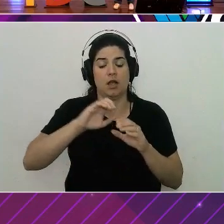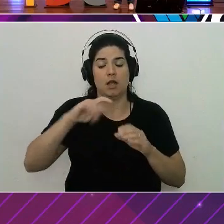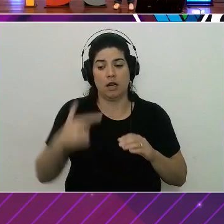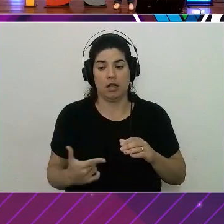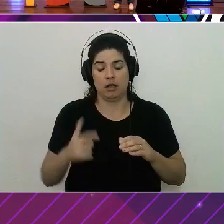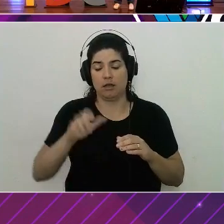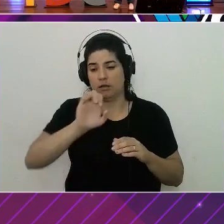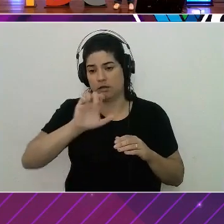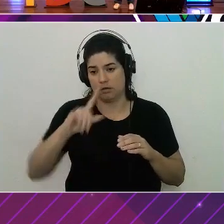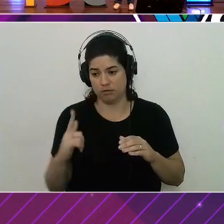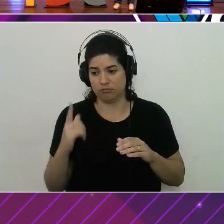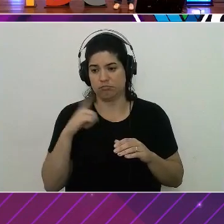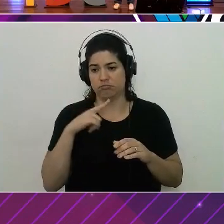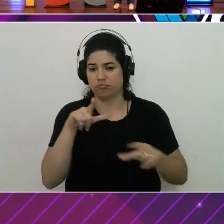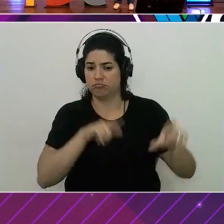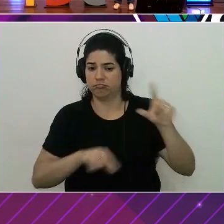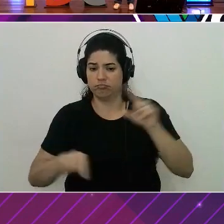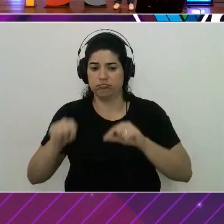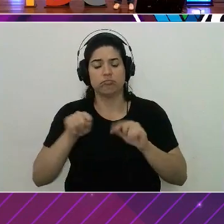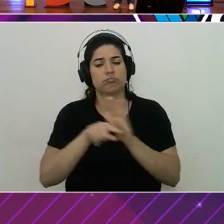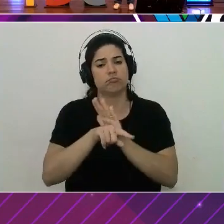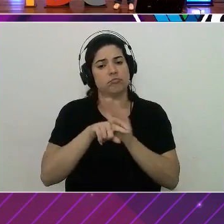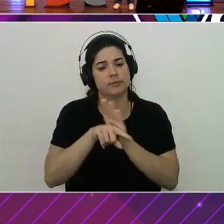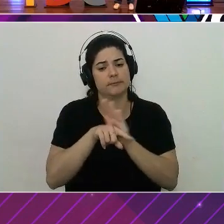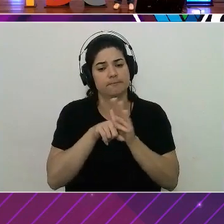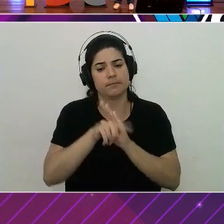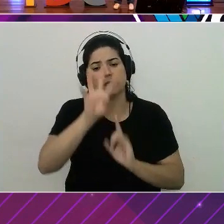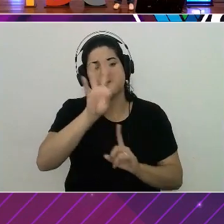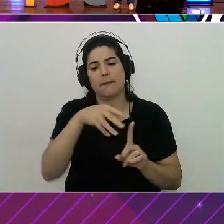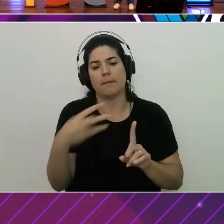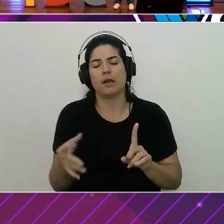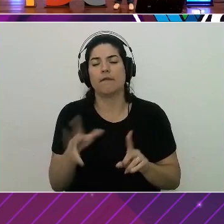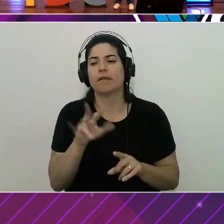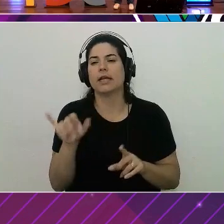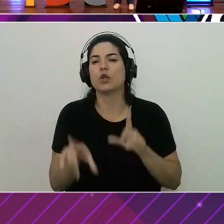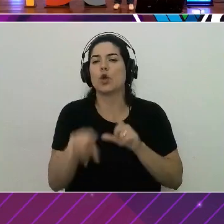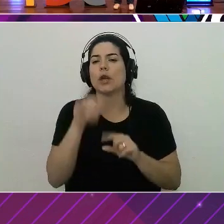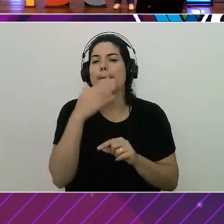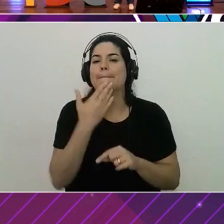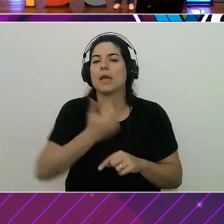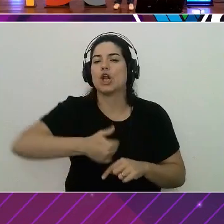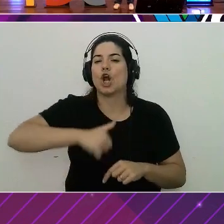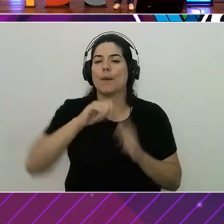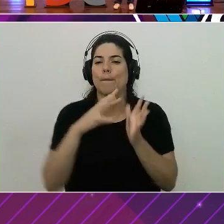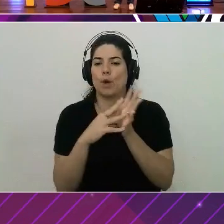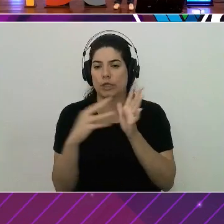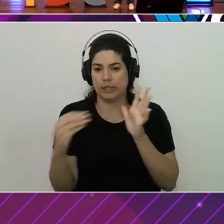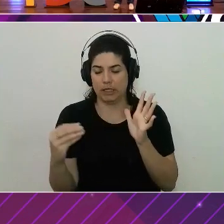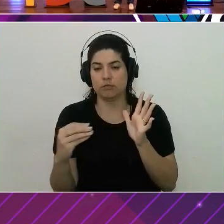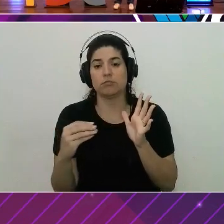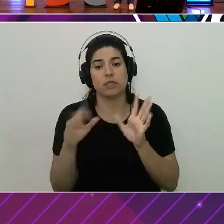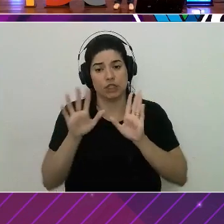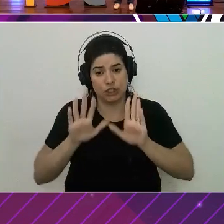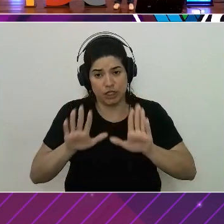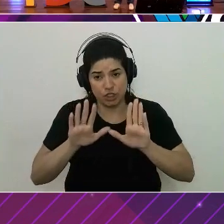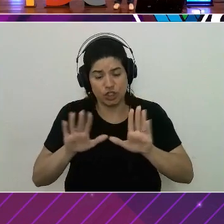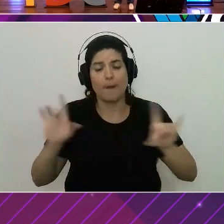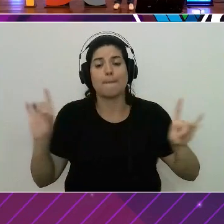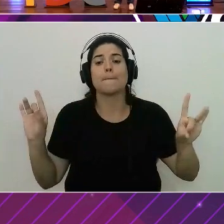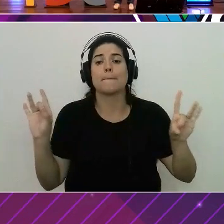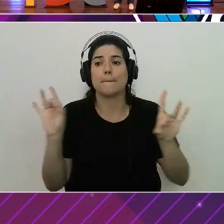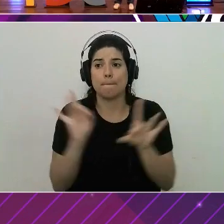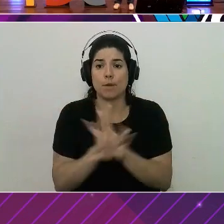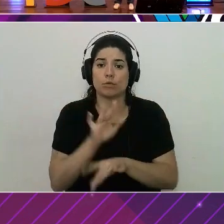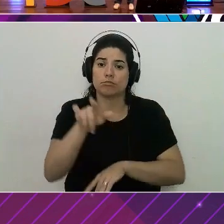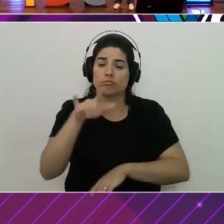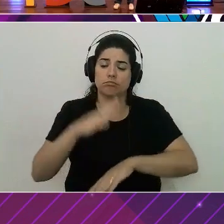uma análise da tua tabela e vai criar e vai escolher o melhor modelo para você e vai deixar um modelo de machine learning pronto para você usar. E